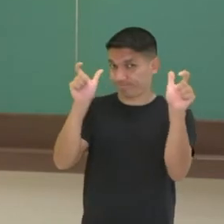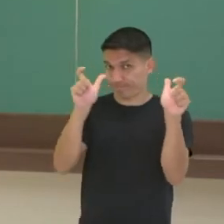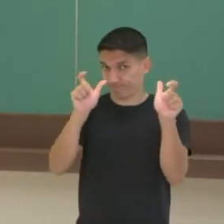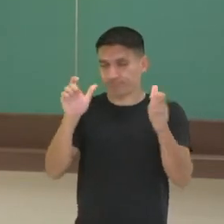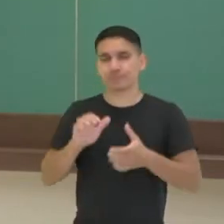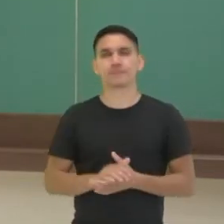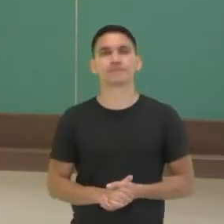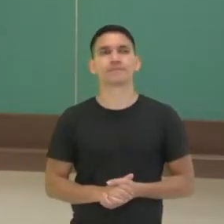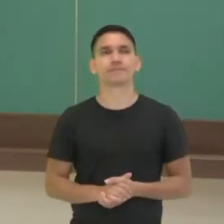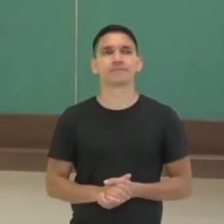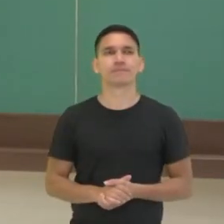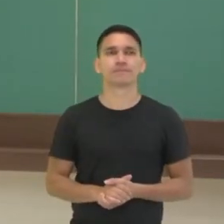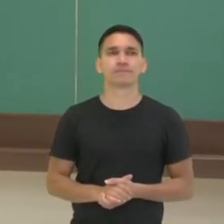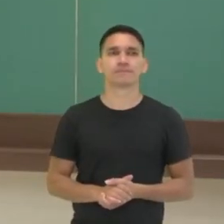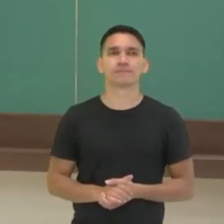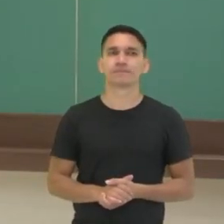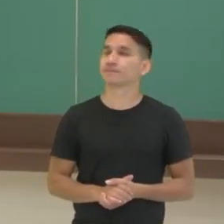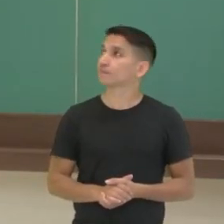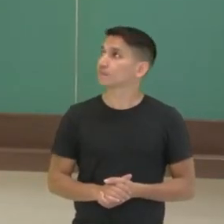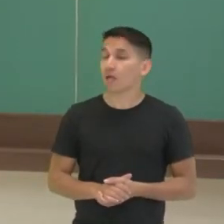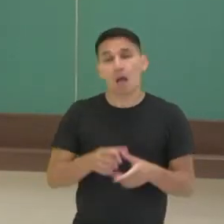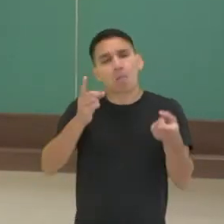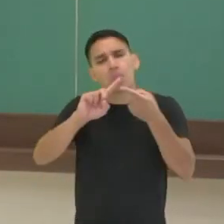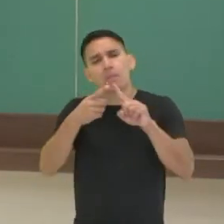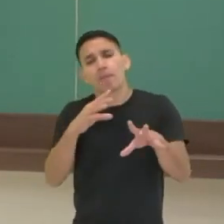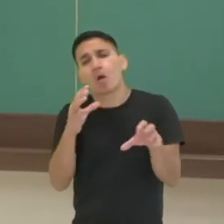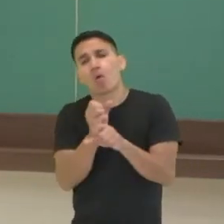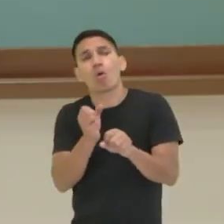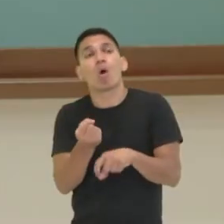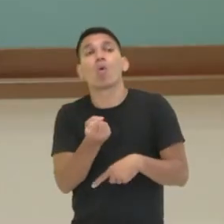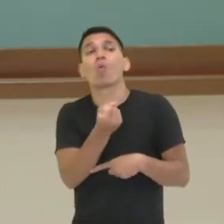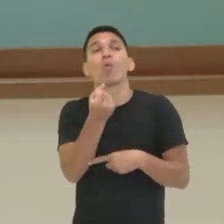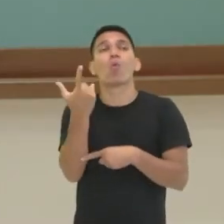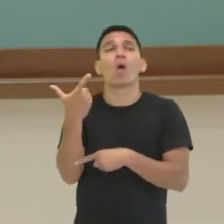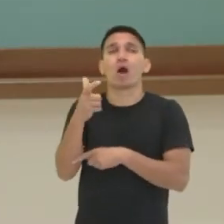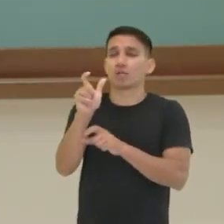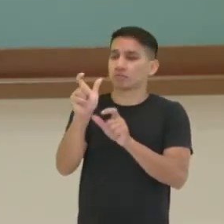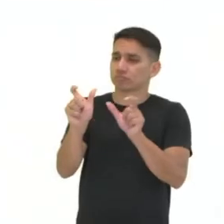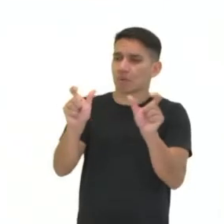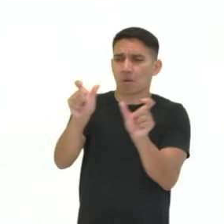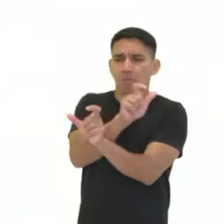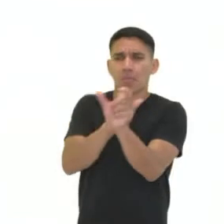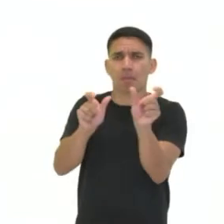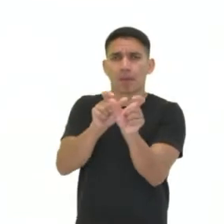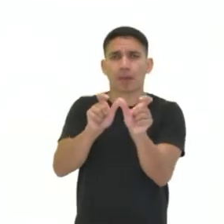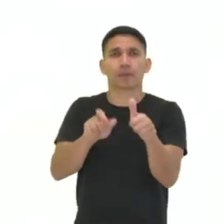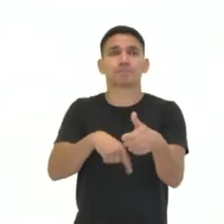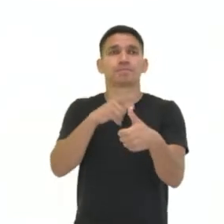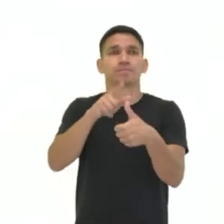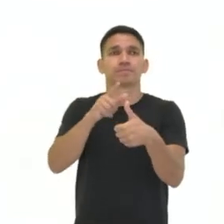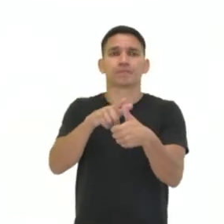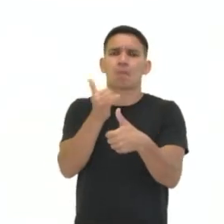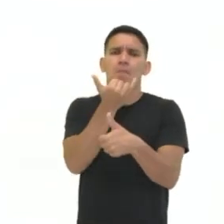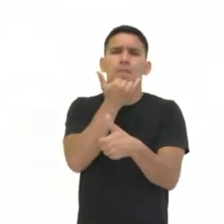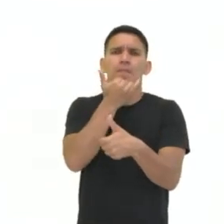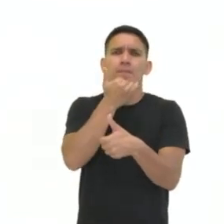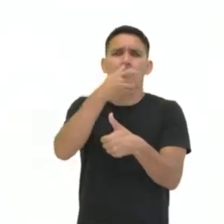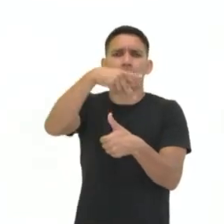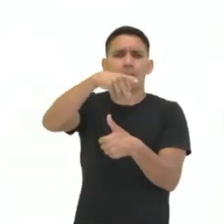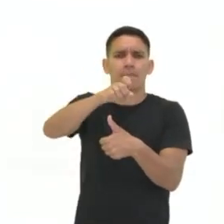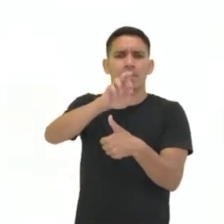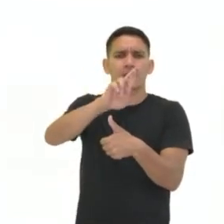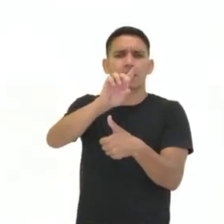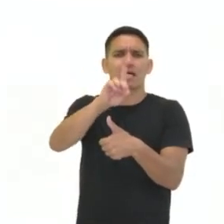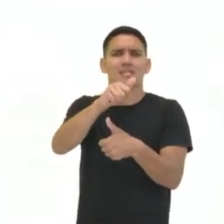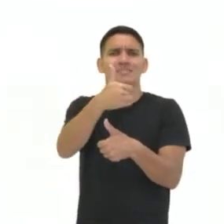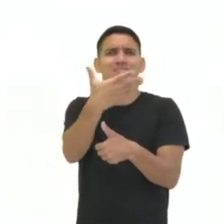atentamente. Calcule quantos são as anagramas. Letra A, da palavra perdão. Tá? Então, a palavra perdão nós